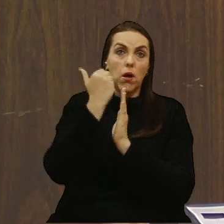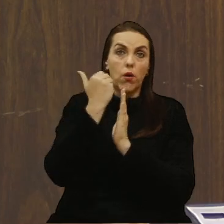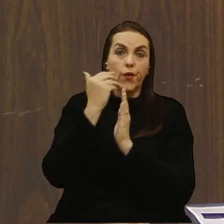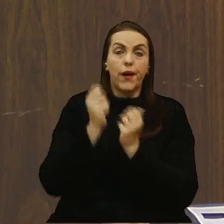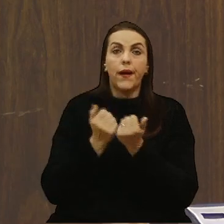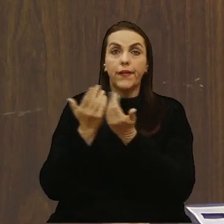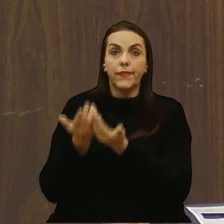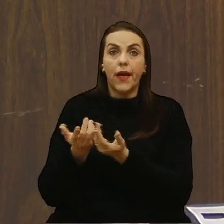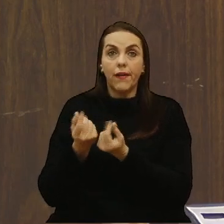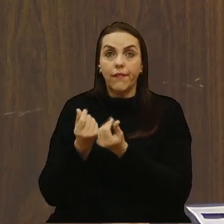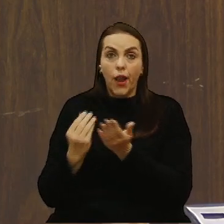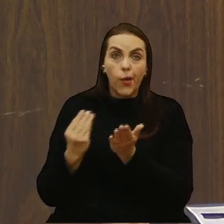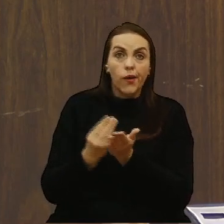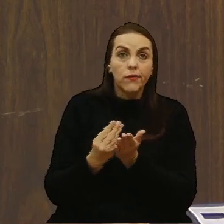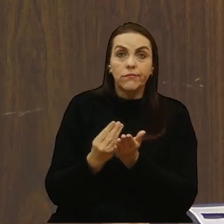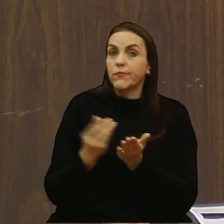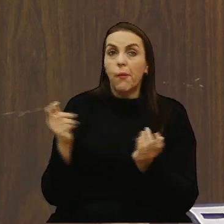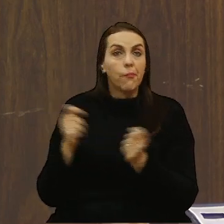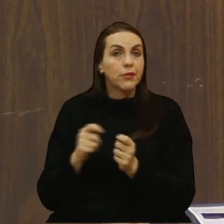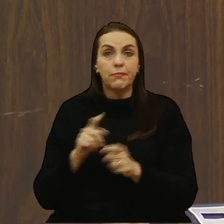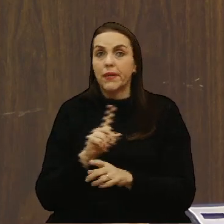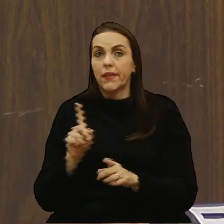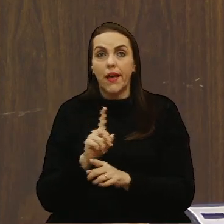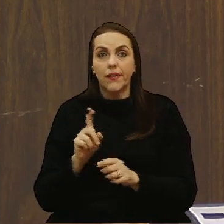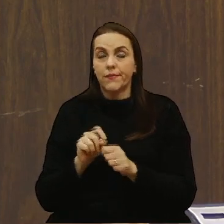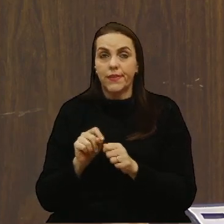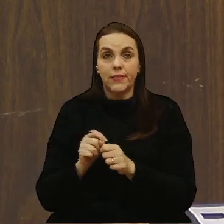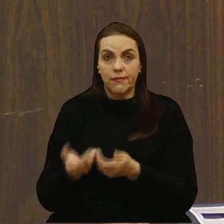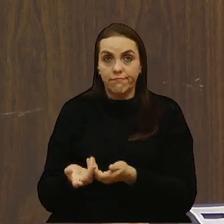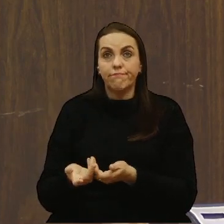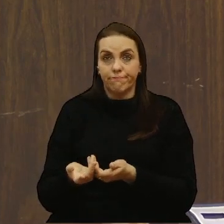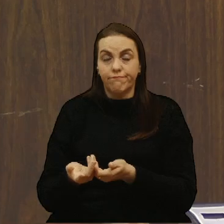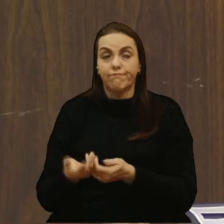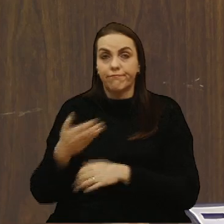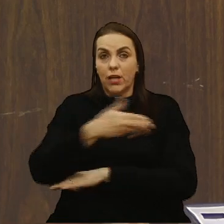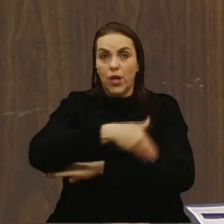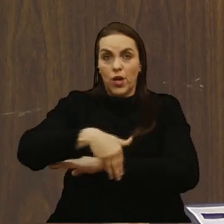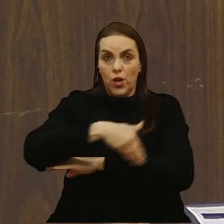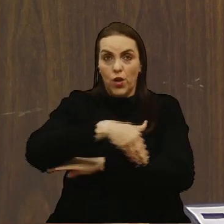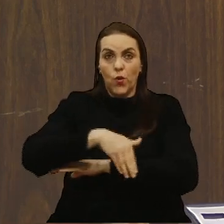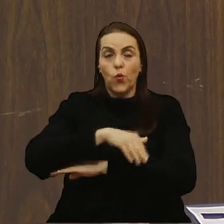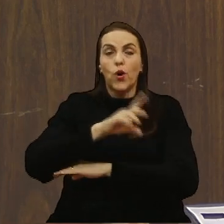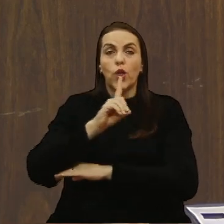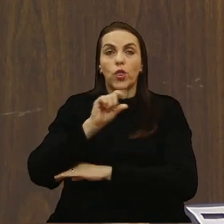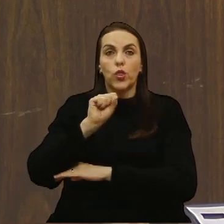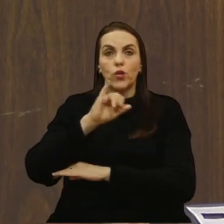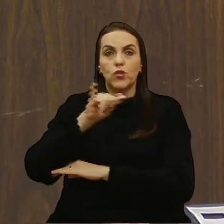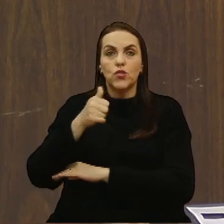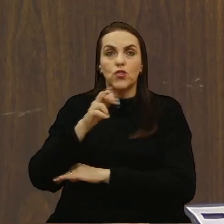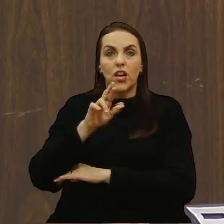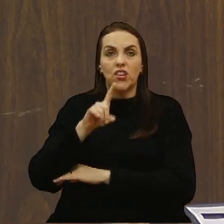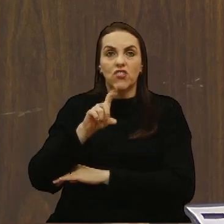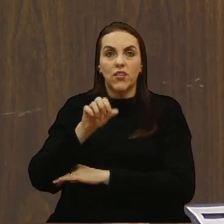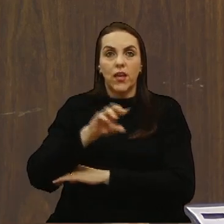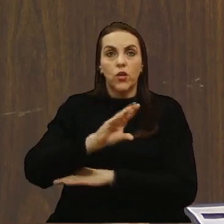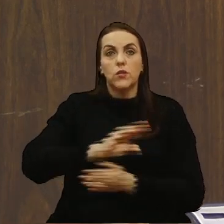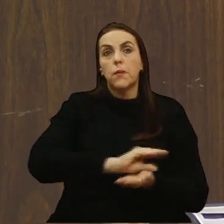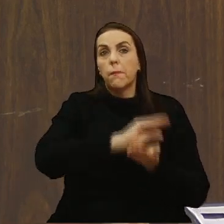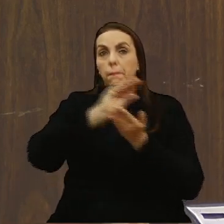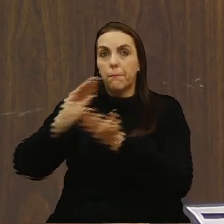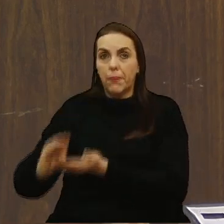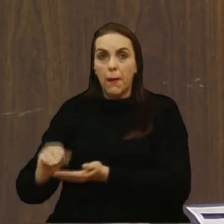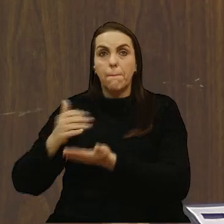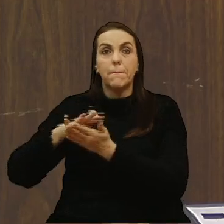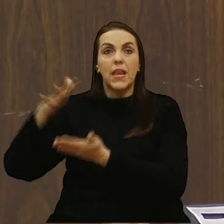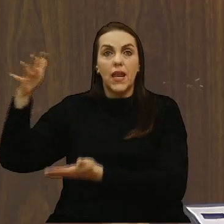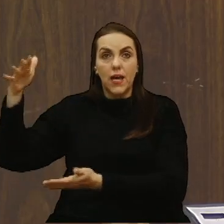não é possível fazer. Foi o que aconteceu na Rua dos Jardineiros. Esse valor da Rua dos Jardineiros foi para a Rua dos Brilhantes e a cada